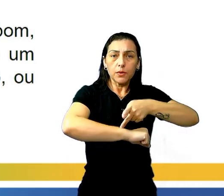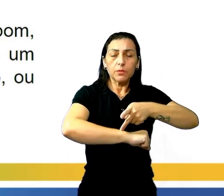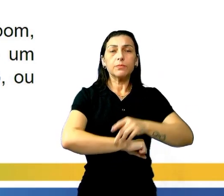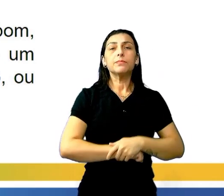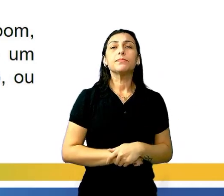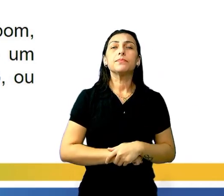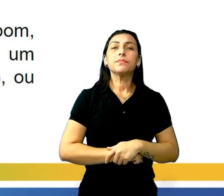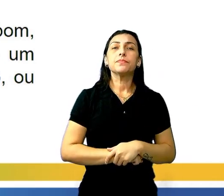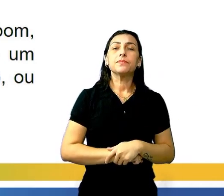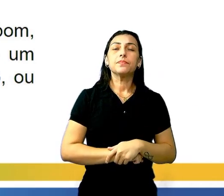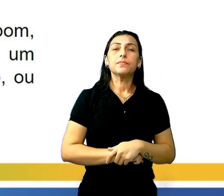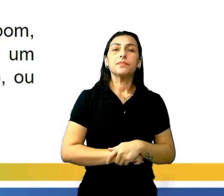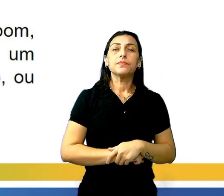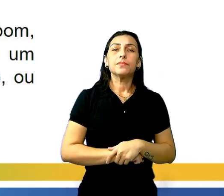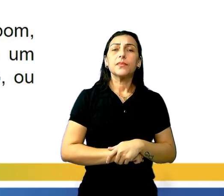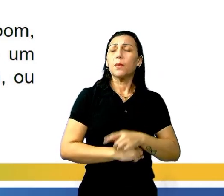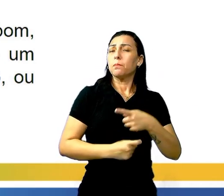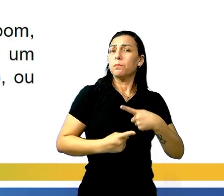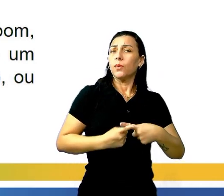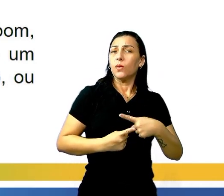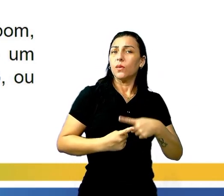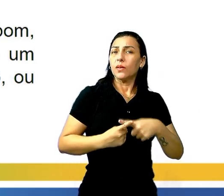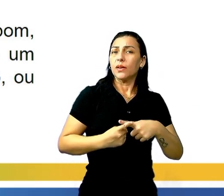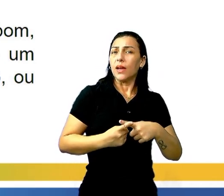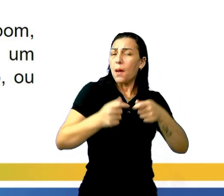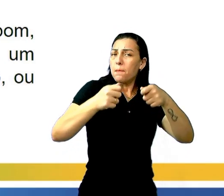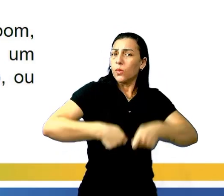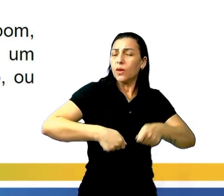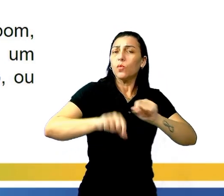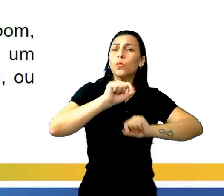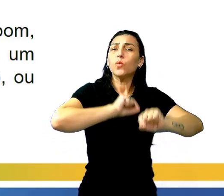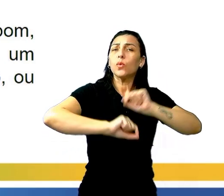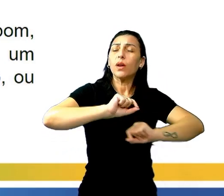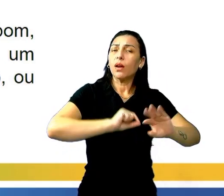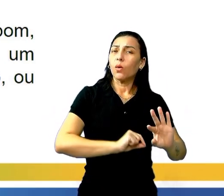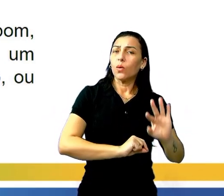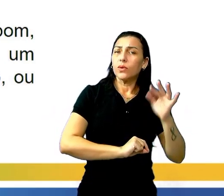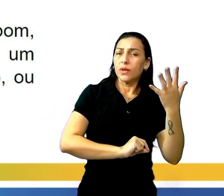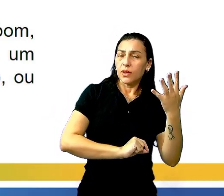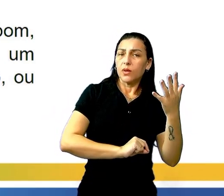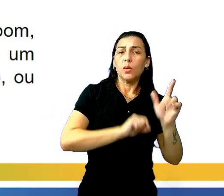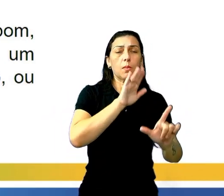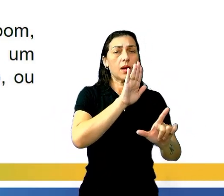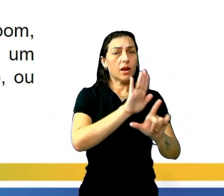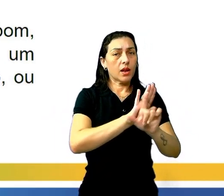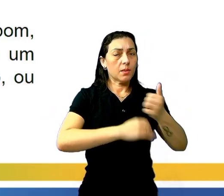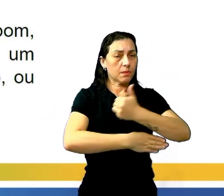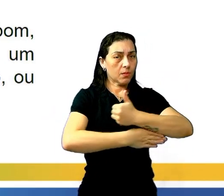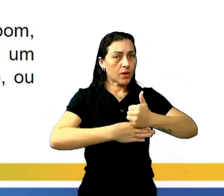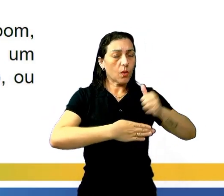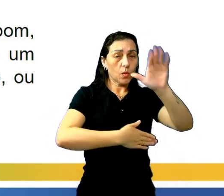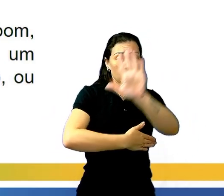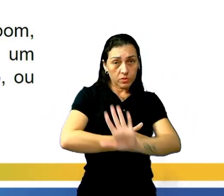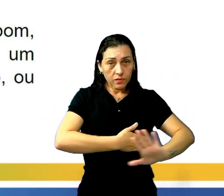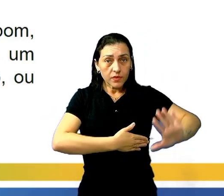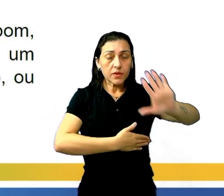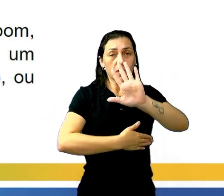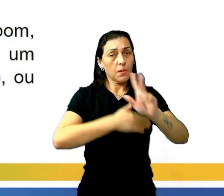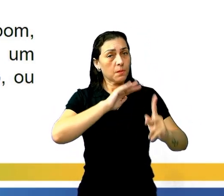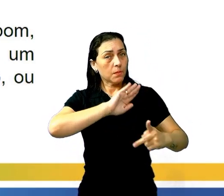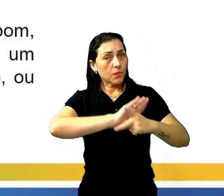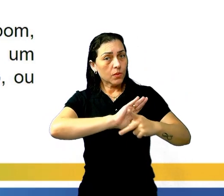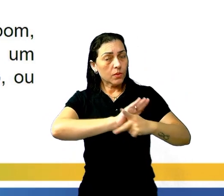porque essa, enquanto objetiva, teria de conter em todos os casos e para todos os